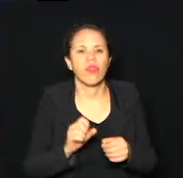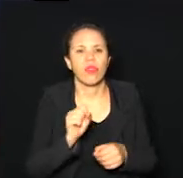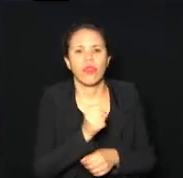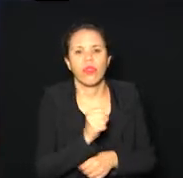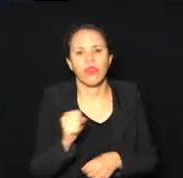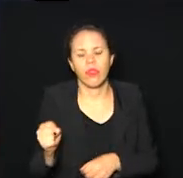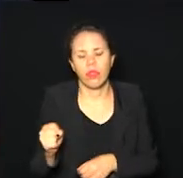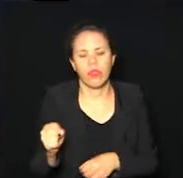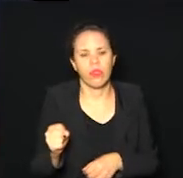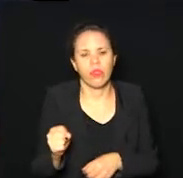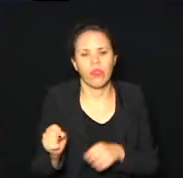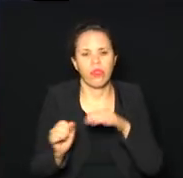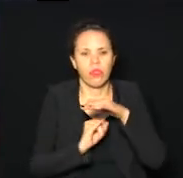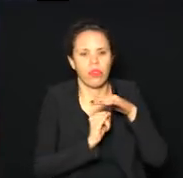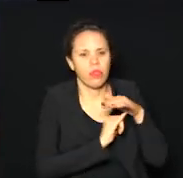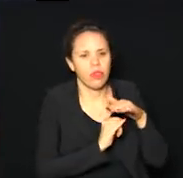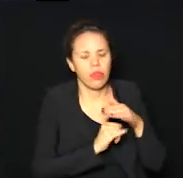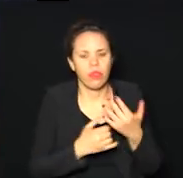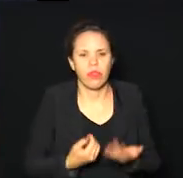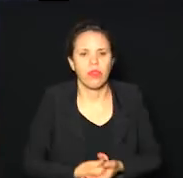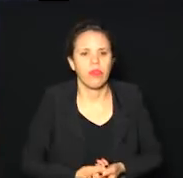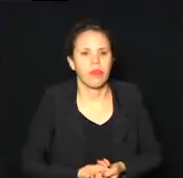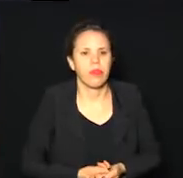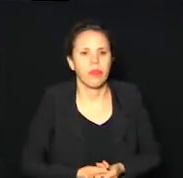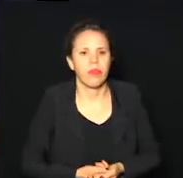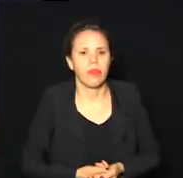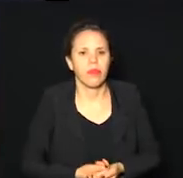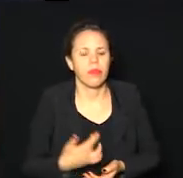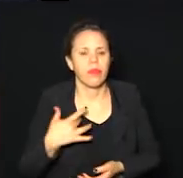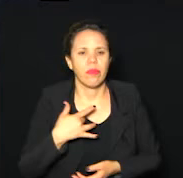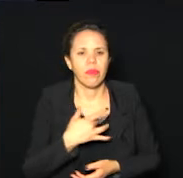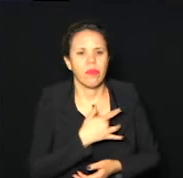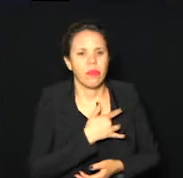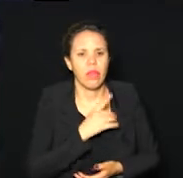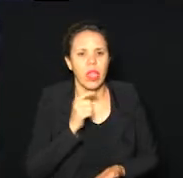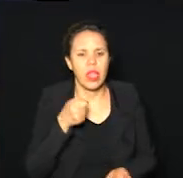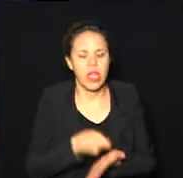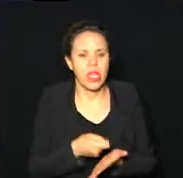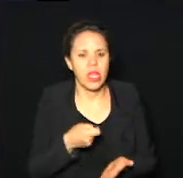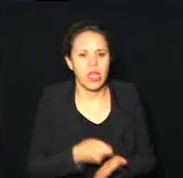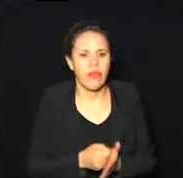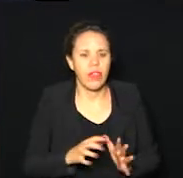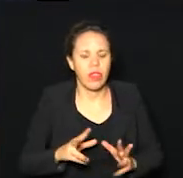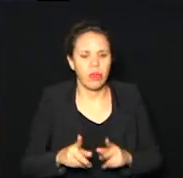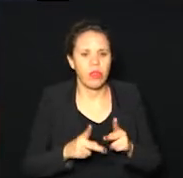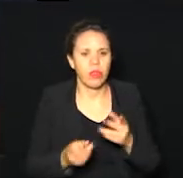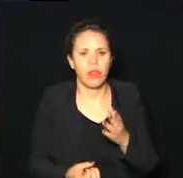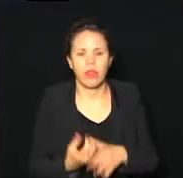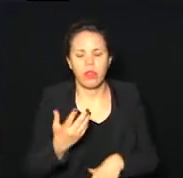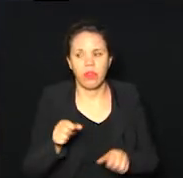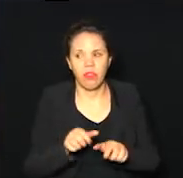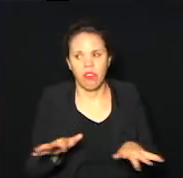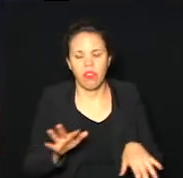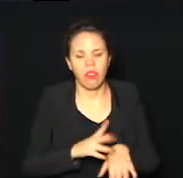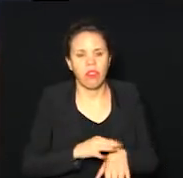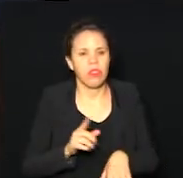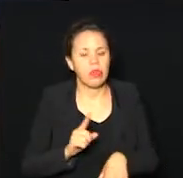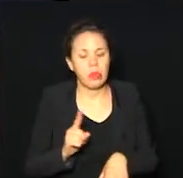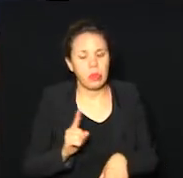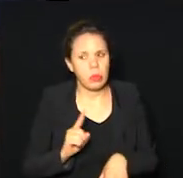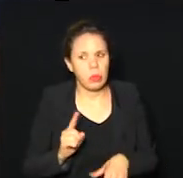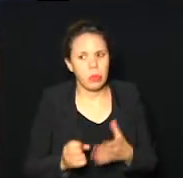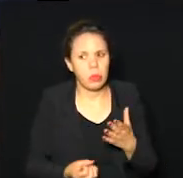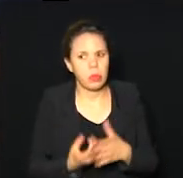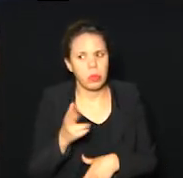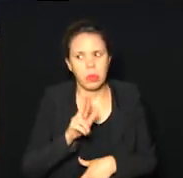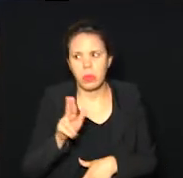com a Constituição, que a saúde é dever de todos, não é o que acontece hoje na pandemia, não é isso que acontece hoje